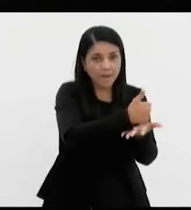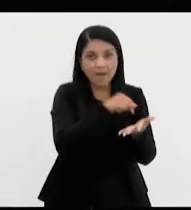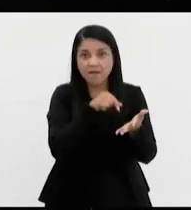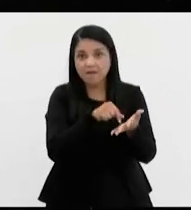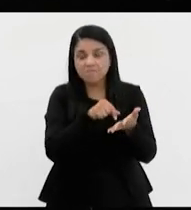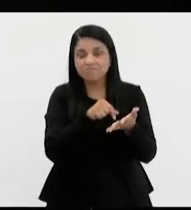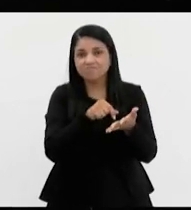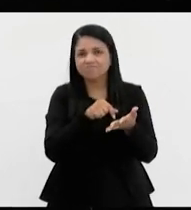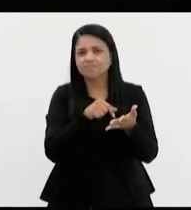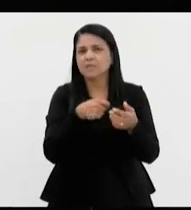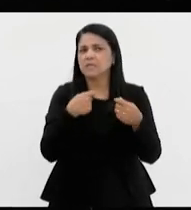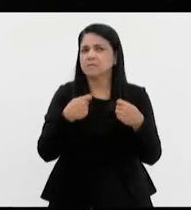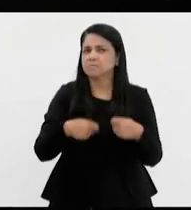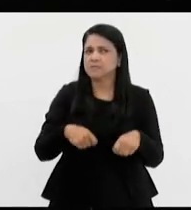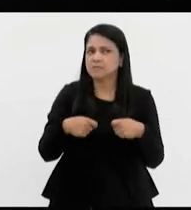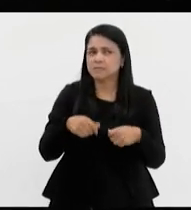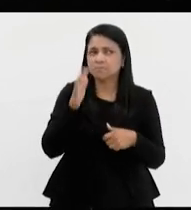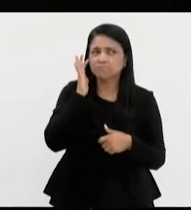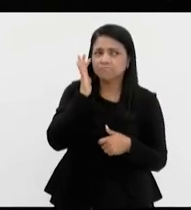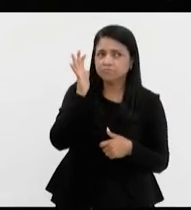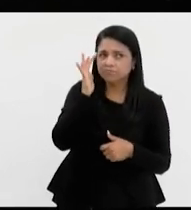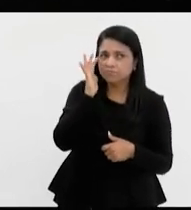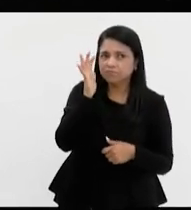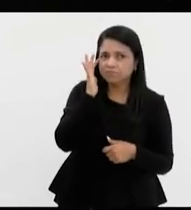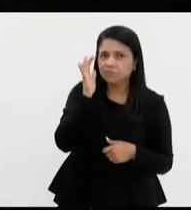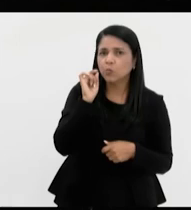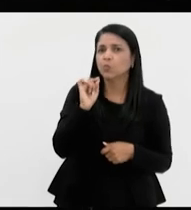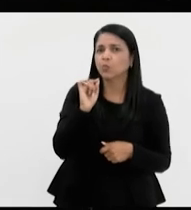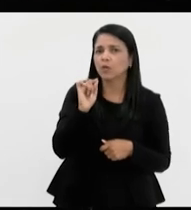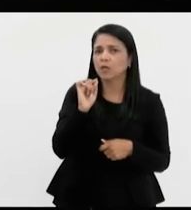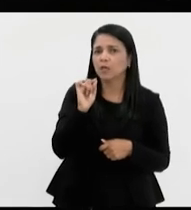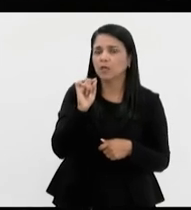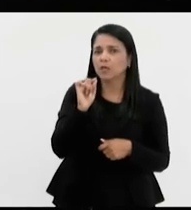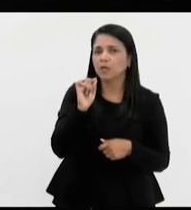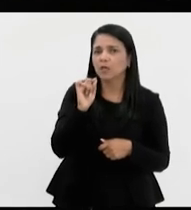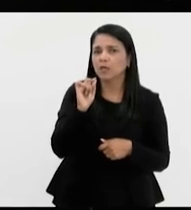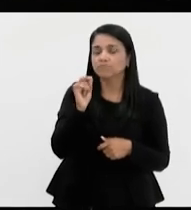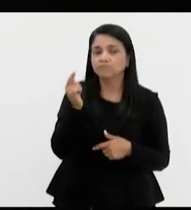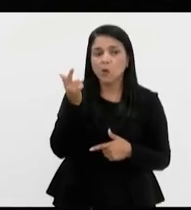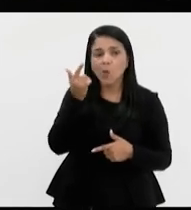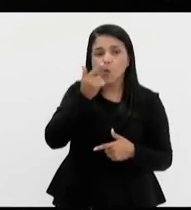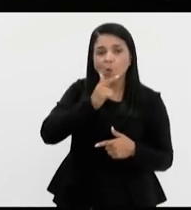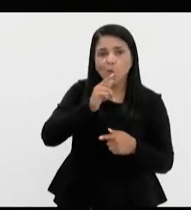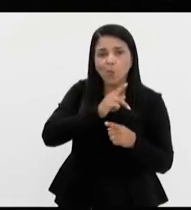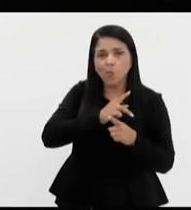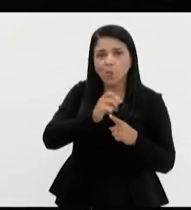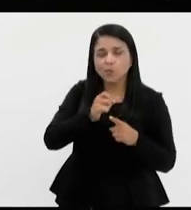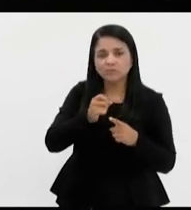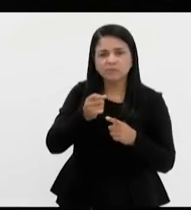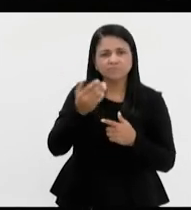se lembrar ou refletir sobre a recente conquista, isso foi uma